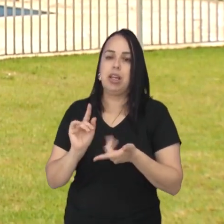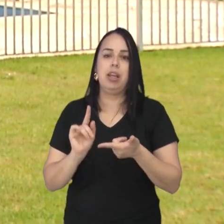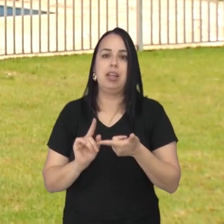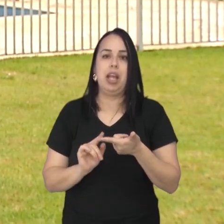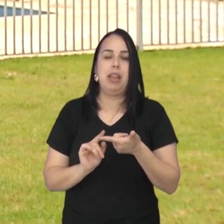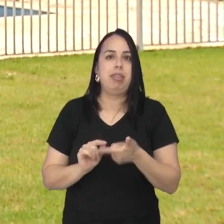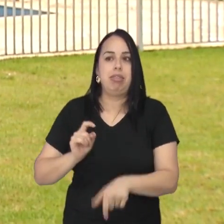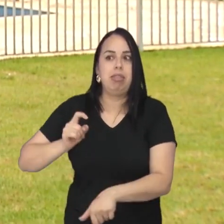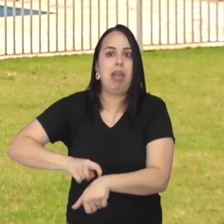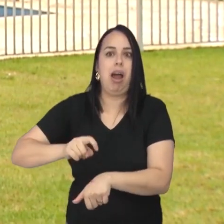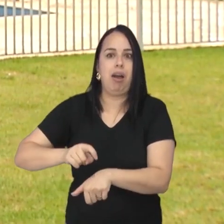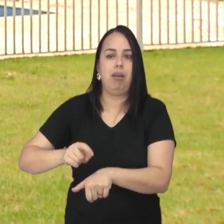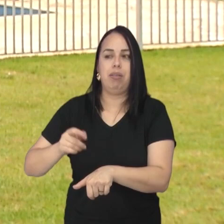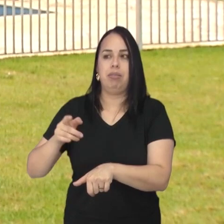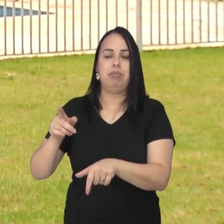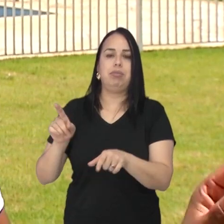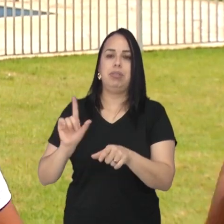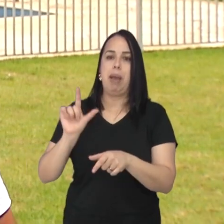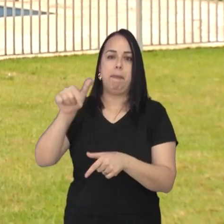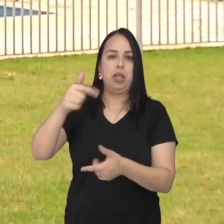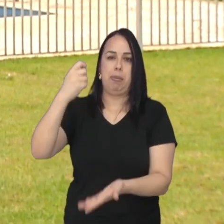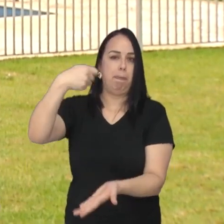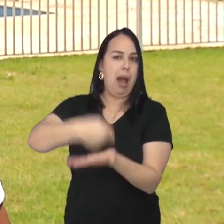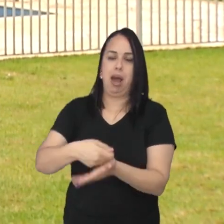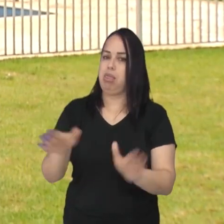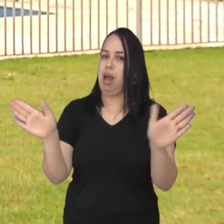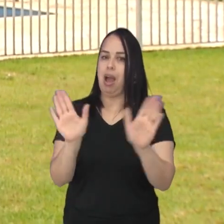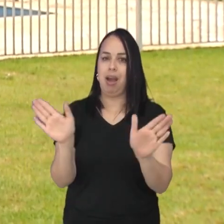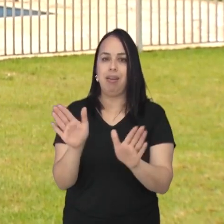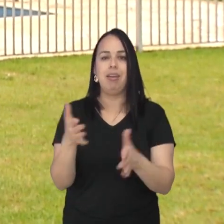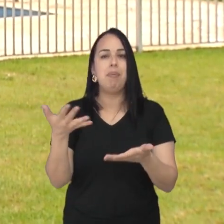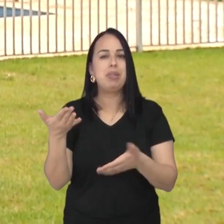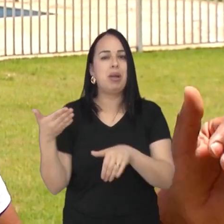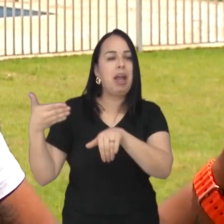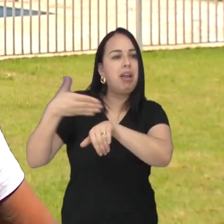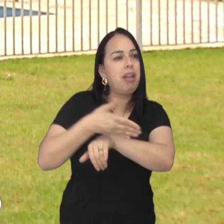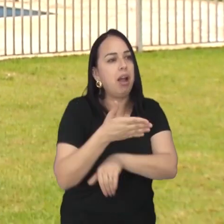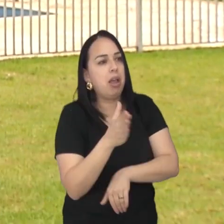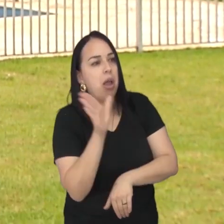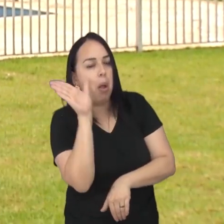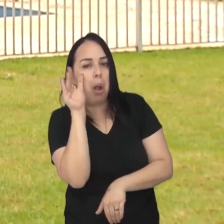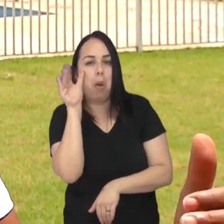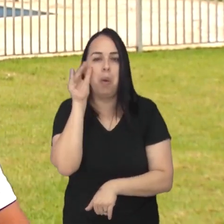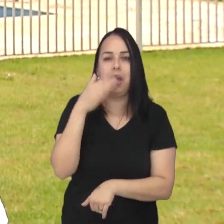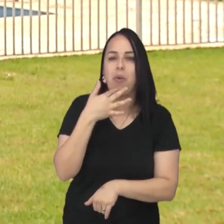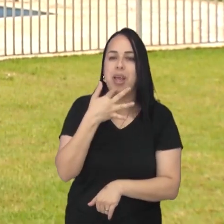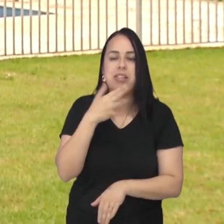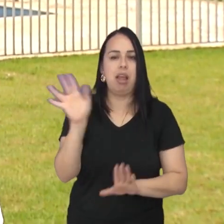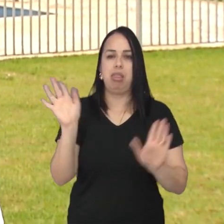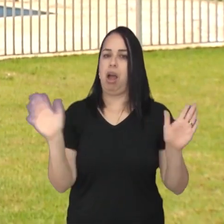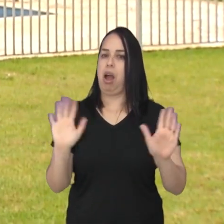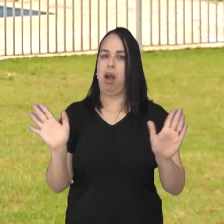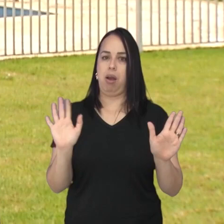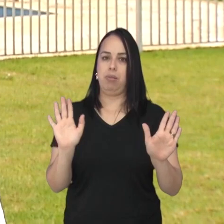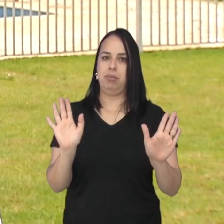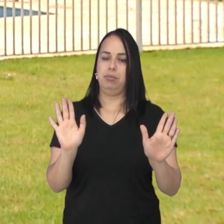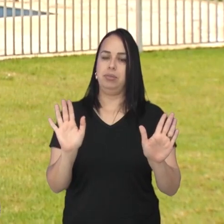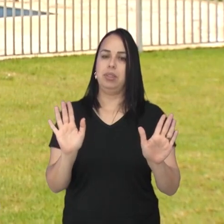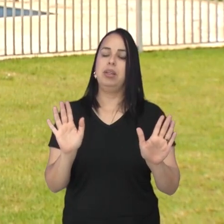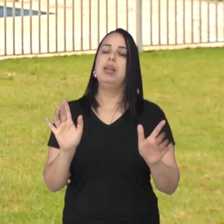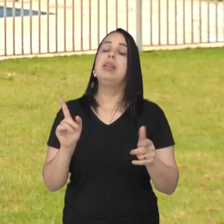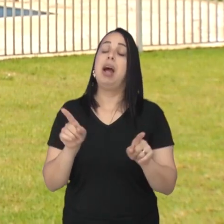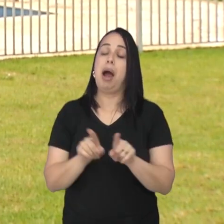reserva, a gente nunca deixa a pessoa entrar para depois, que sempre tem aquela pessoa, deixa eu conhecer o espaço, e aí depois que acontecer a gente faz o